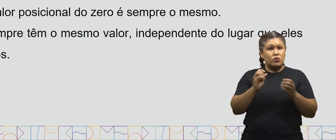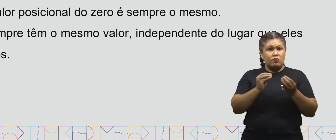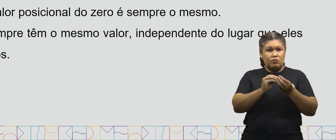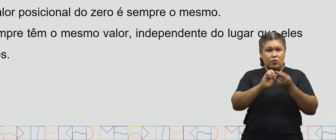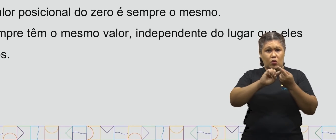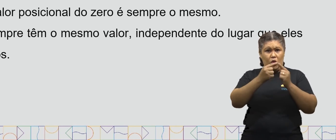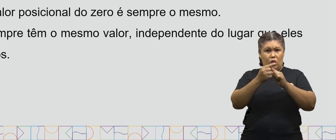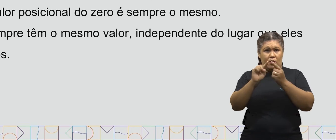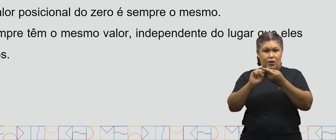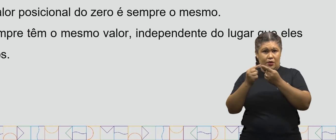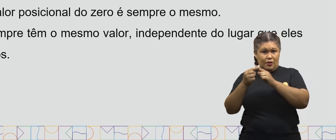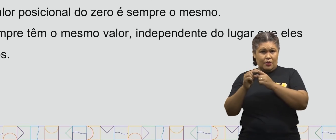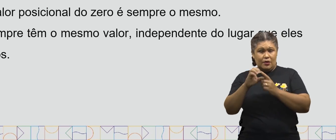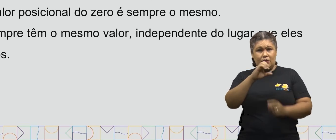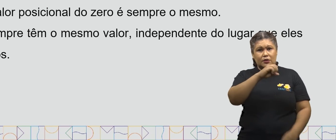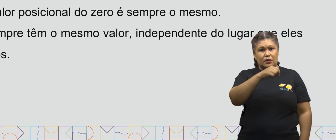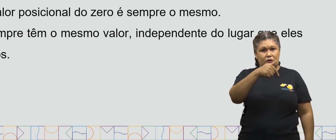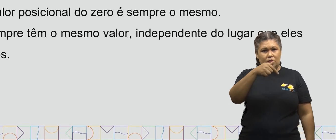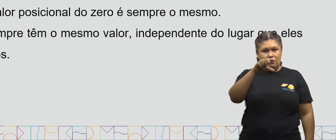0,79,